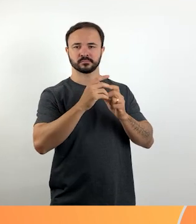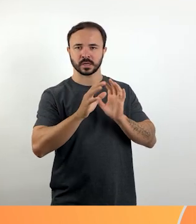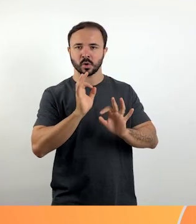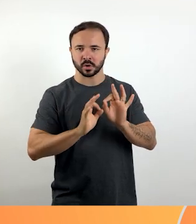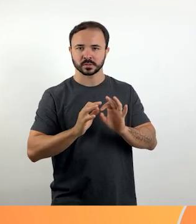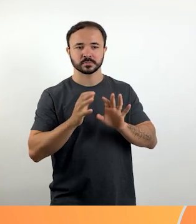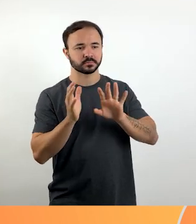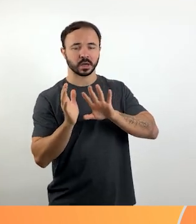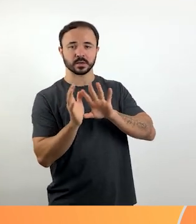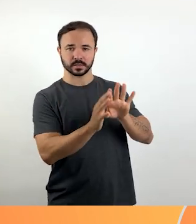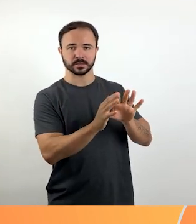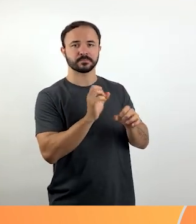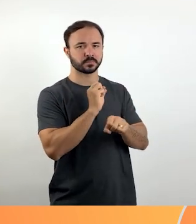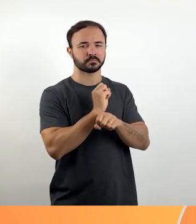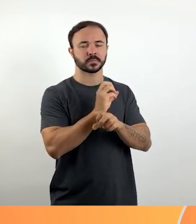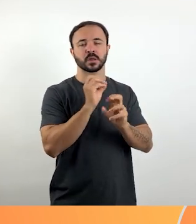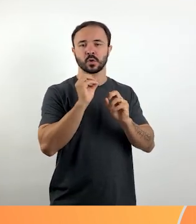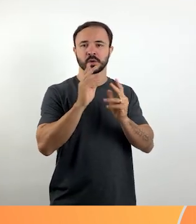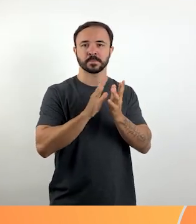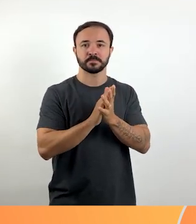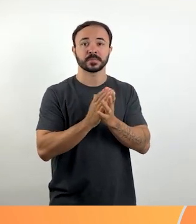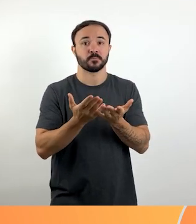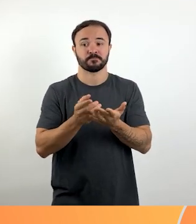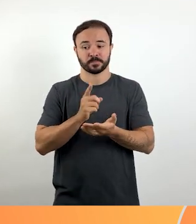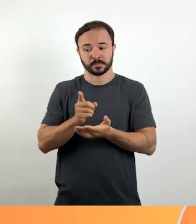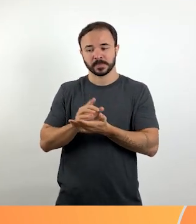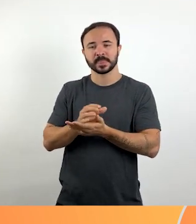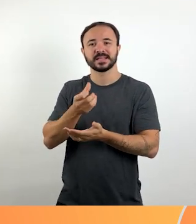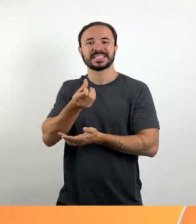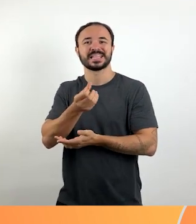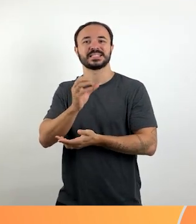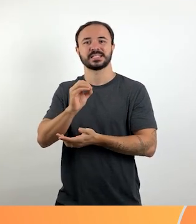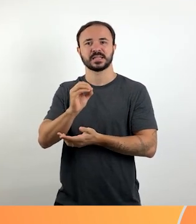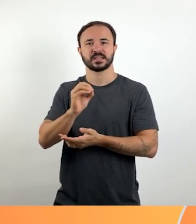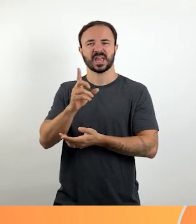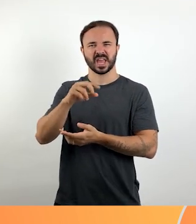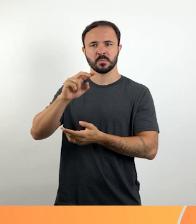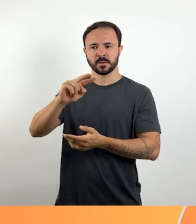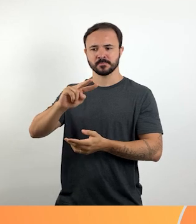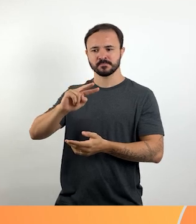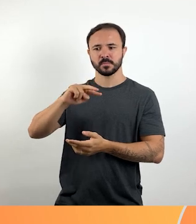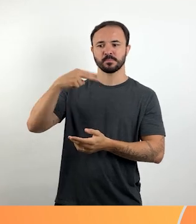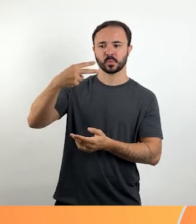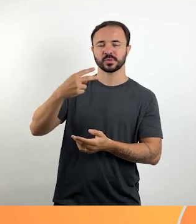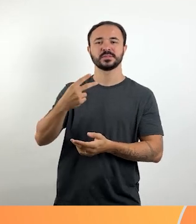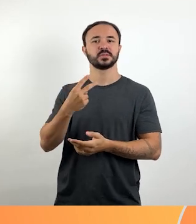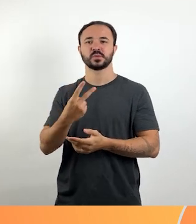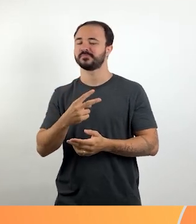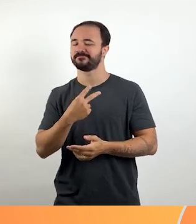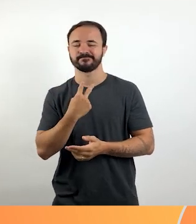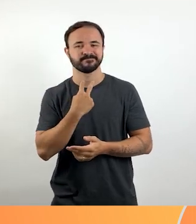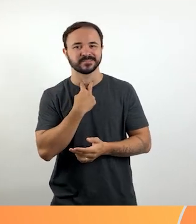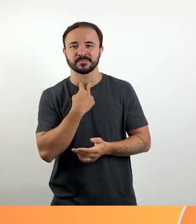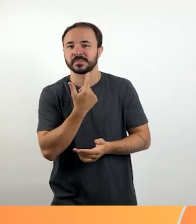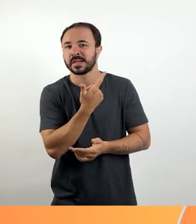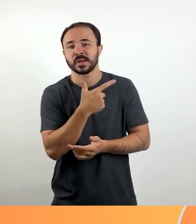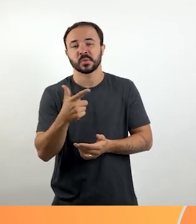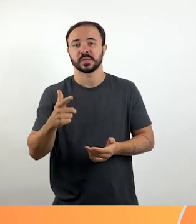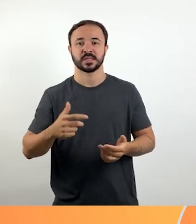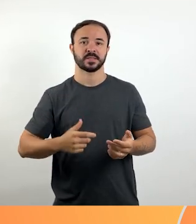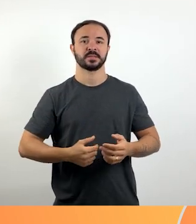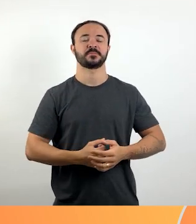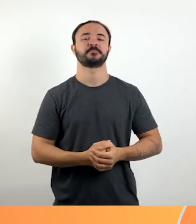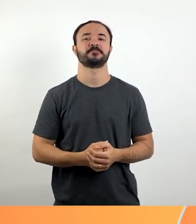O 60, ele não é um número que é uma potência de 2, porque nas potências de 2 nós temos 32 e